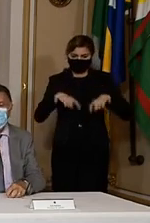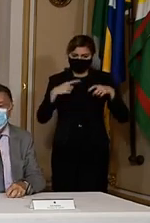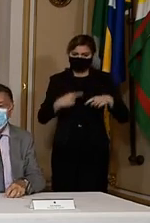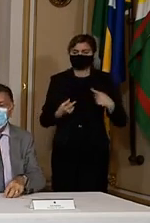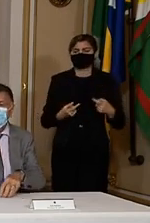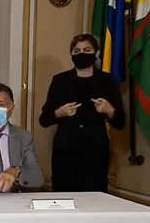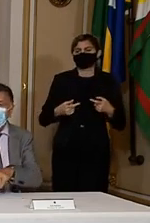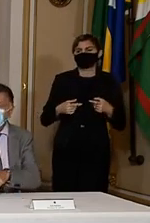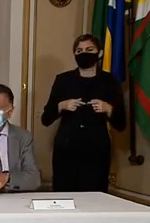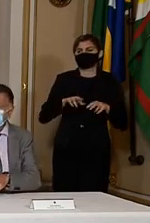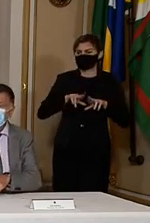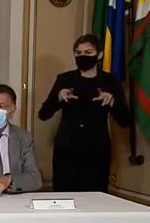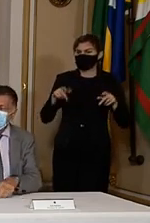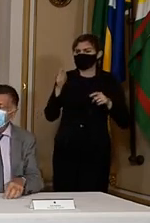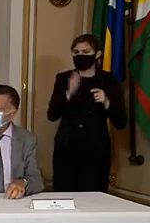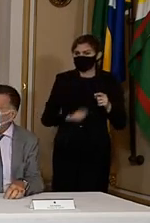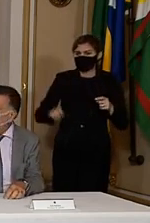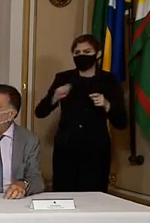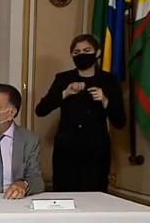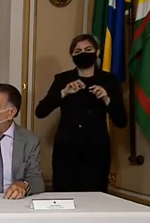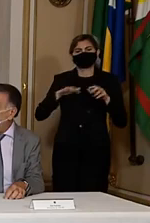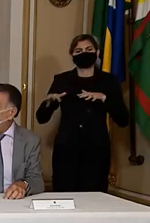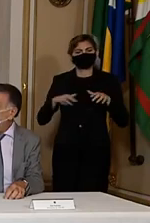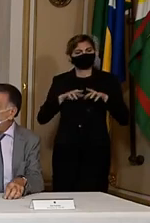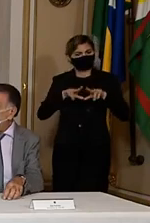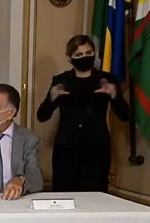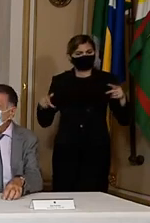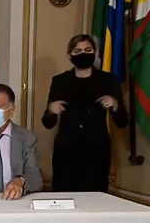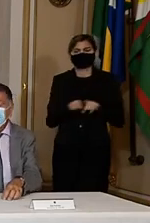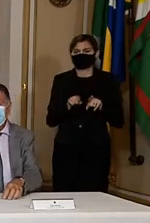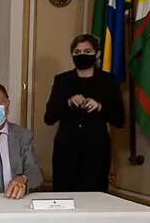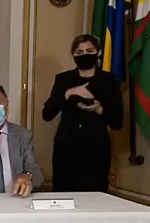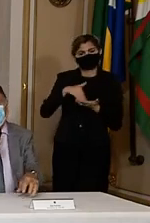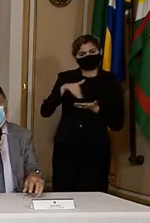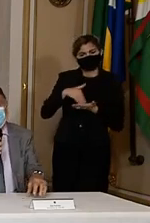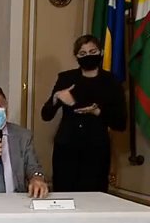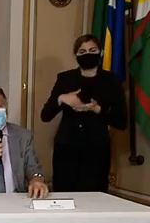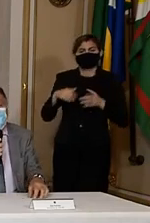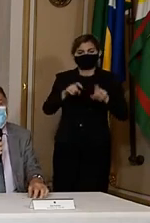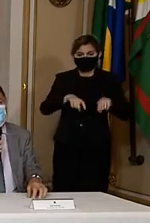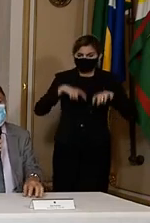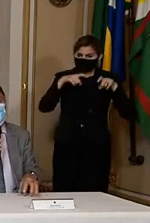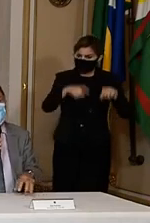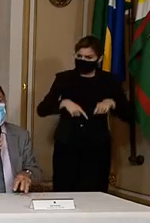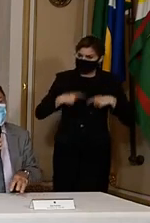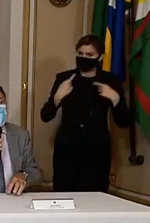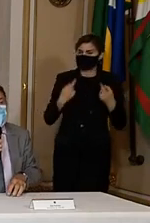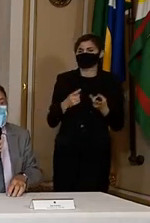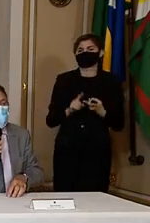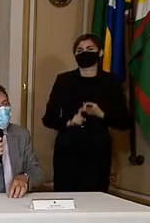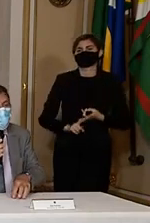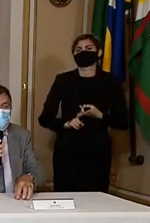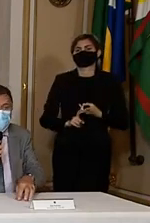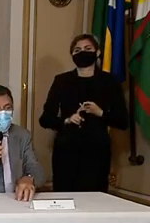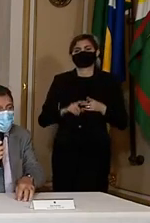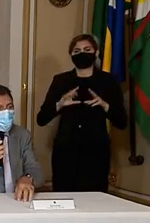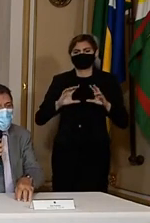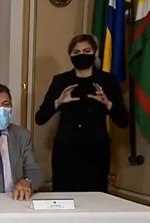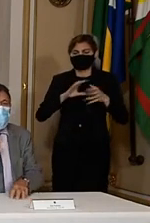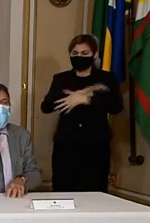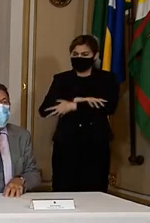tua onde os movimentos e muitos centros do governo secretaria de agricultura através do IP e